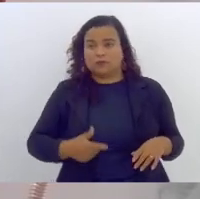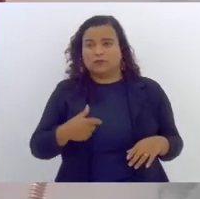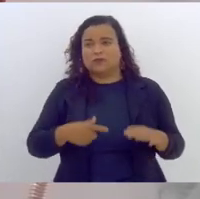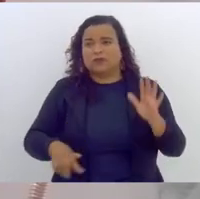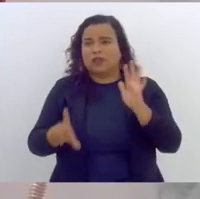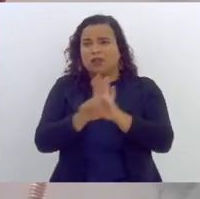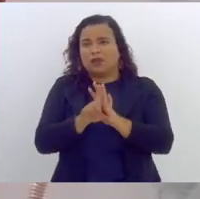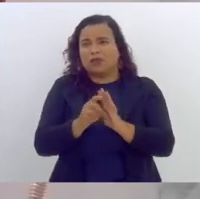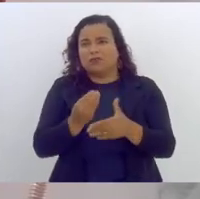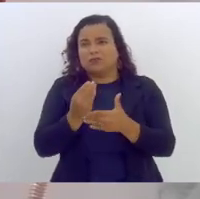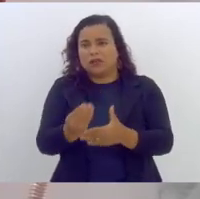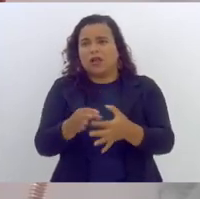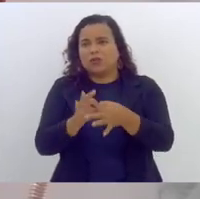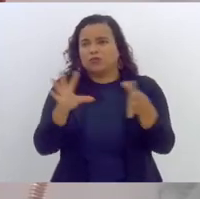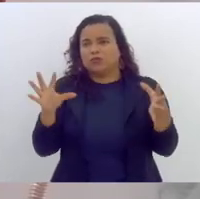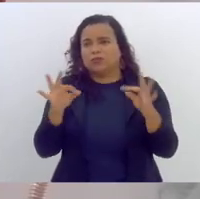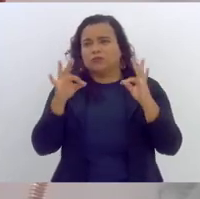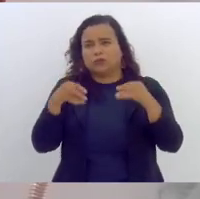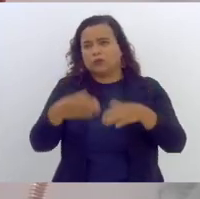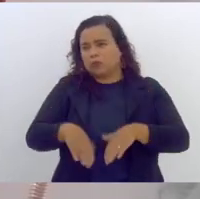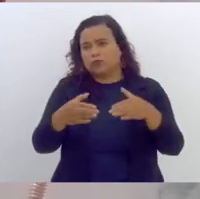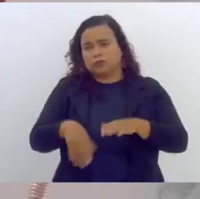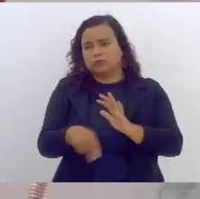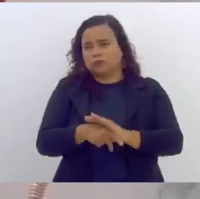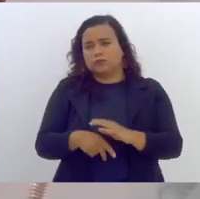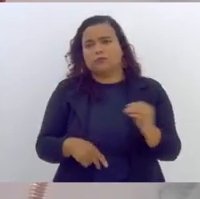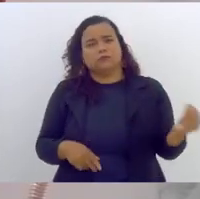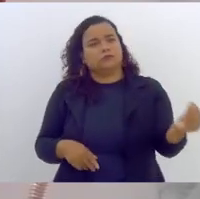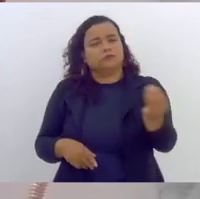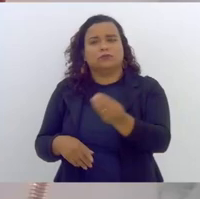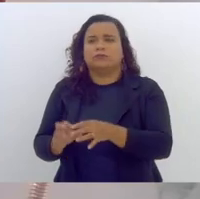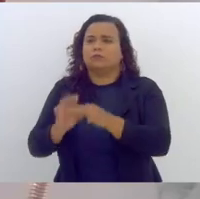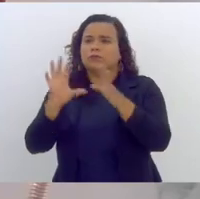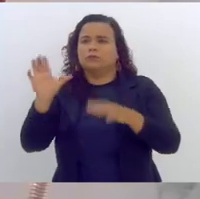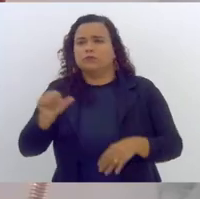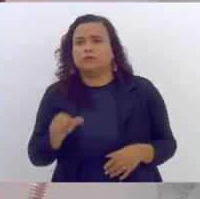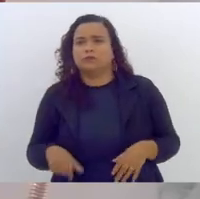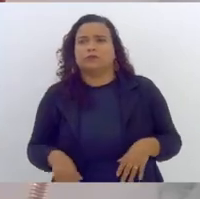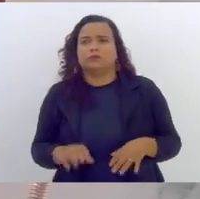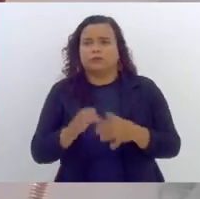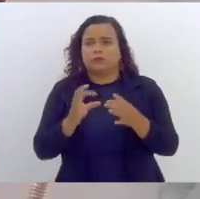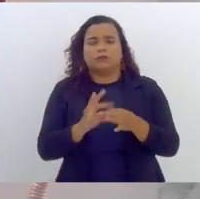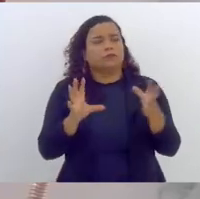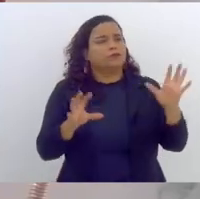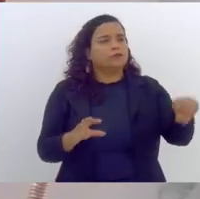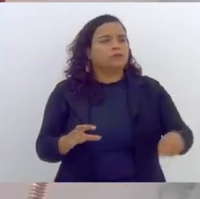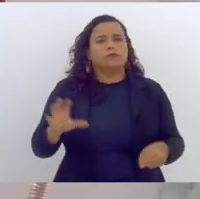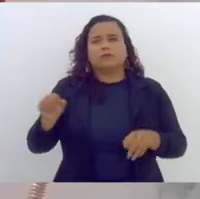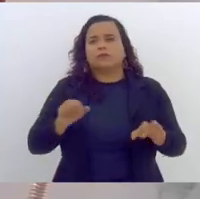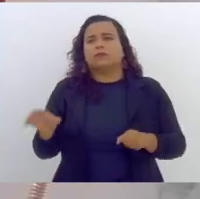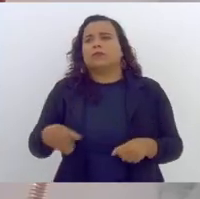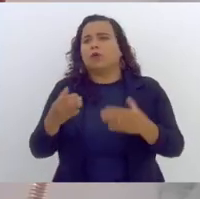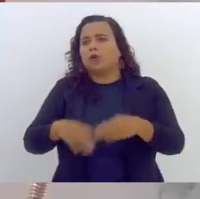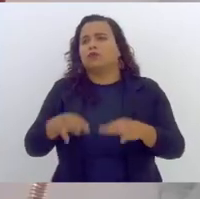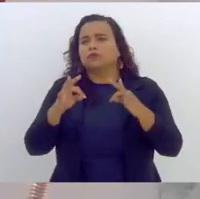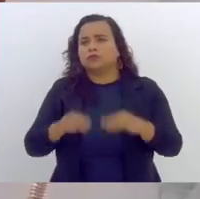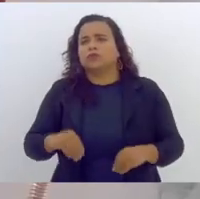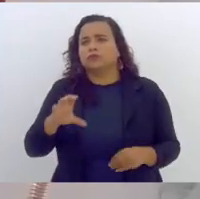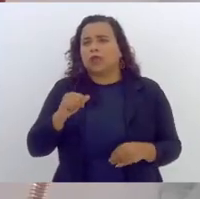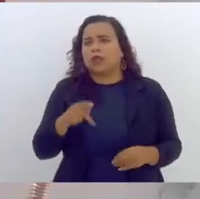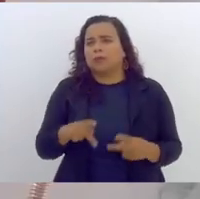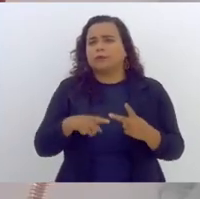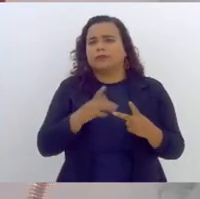leis autorizativas para todo e qualquer concurso olha está autorizada chamar a polícia civil todos os concursos da vida CEAP